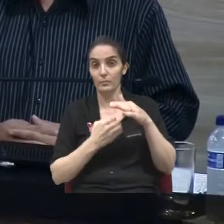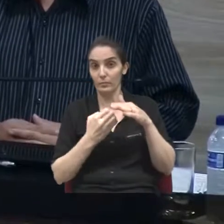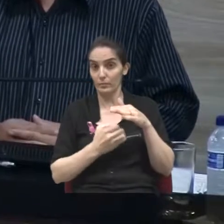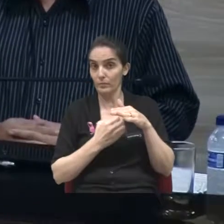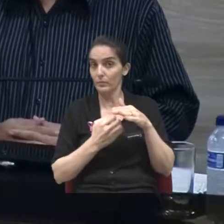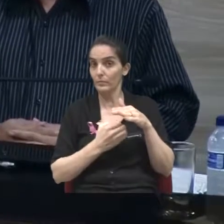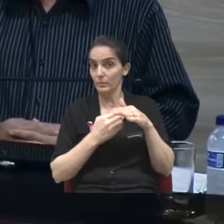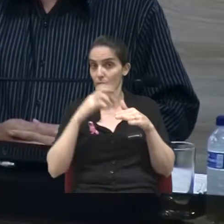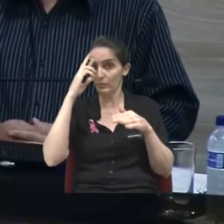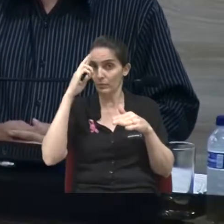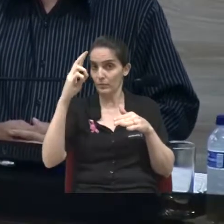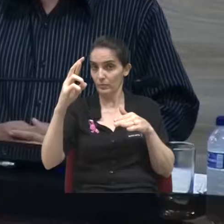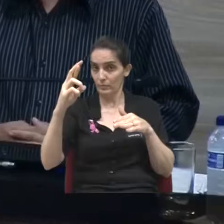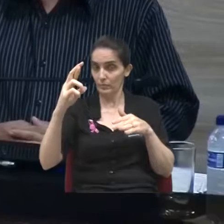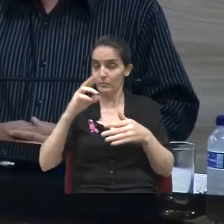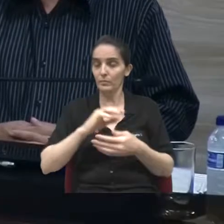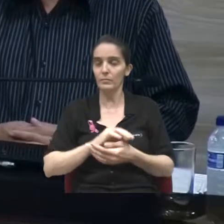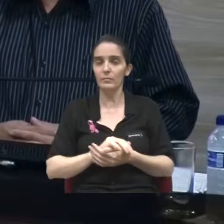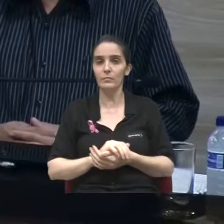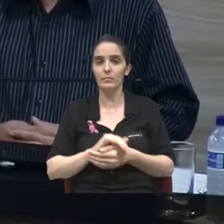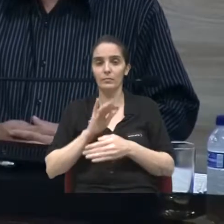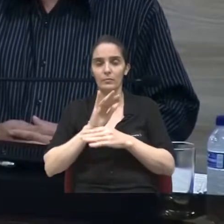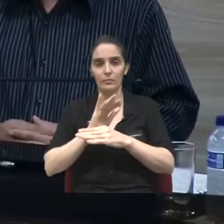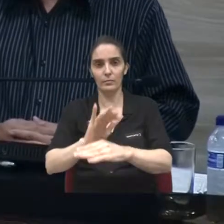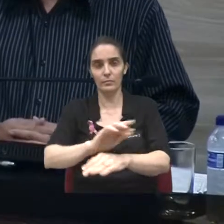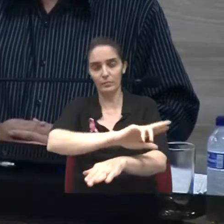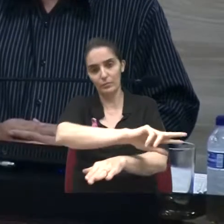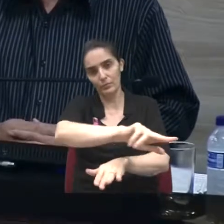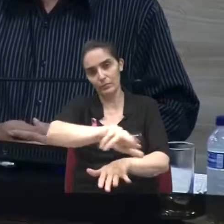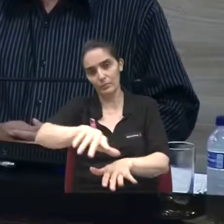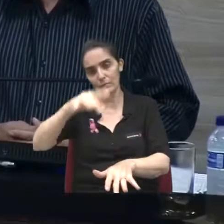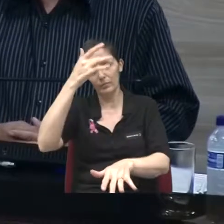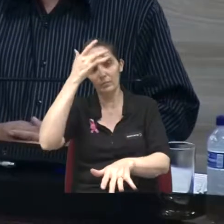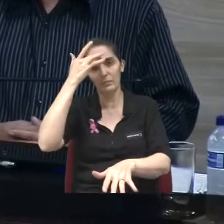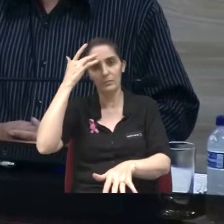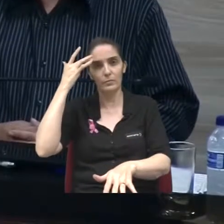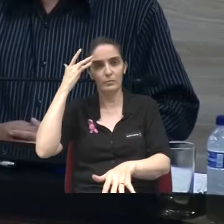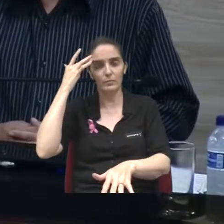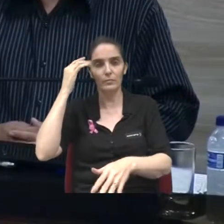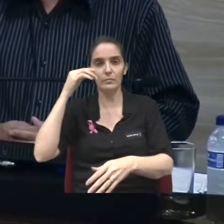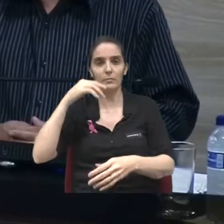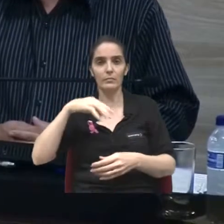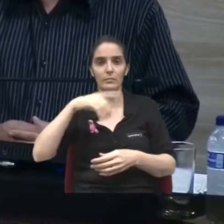que ajudava muitas pessoas. E eu me lembro que ele,